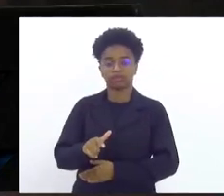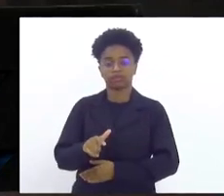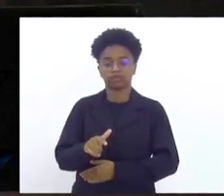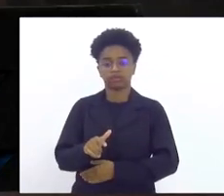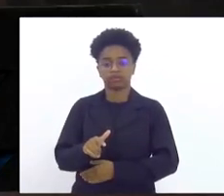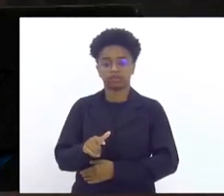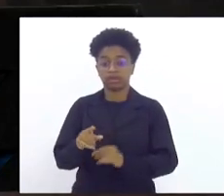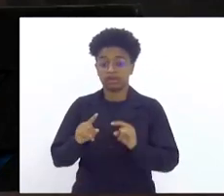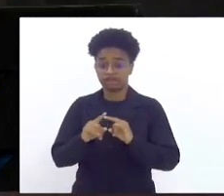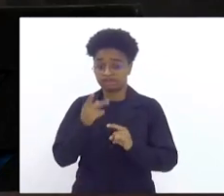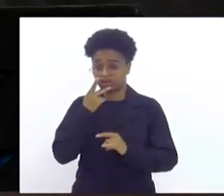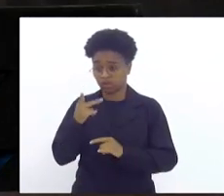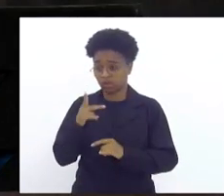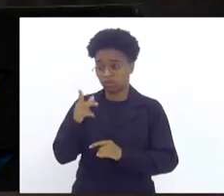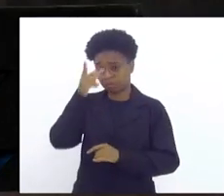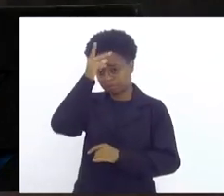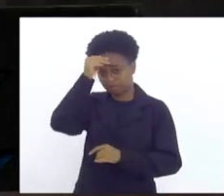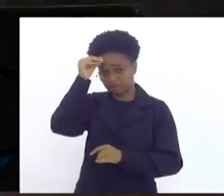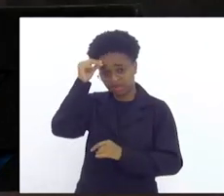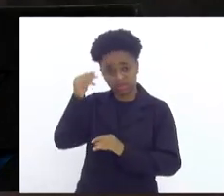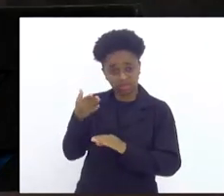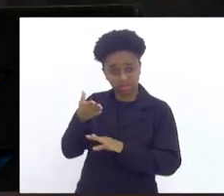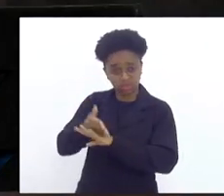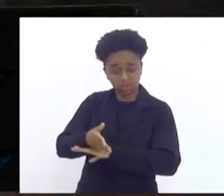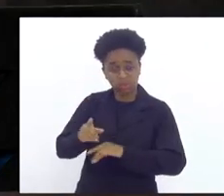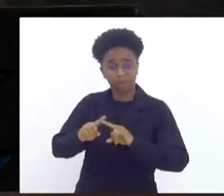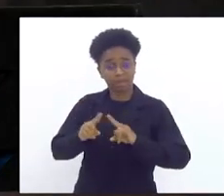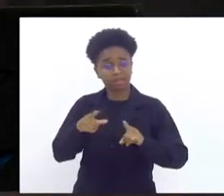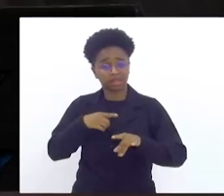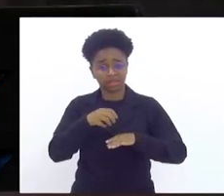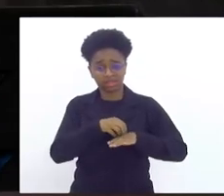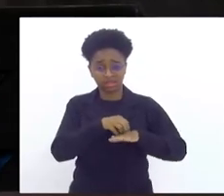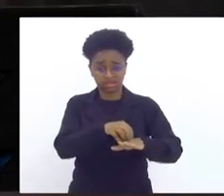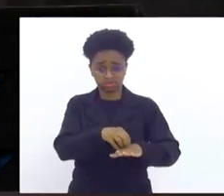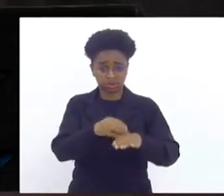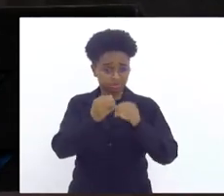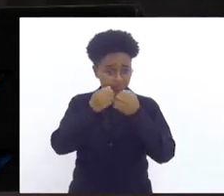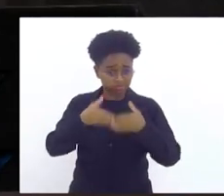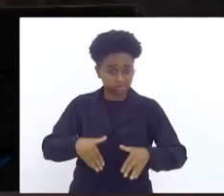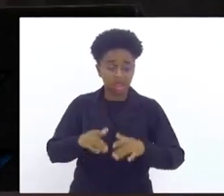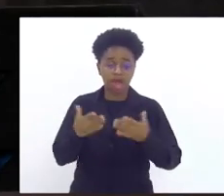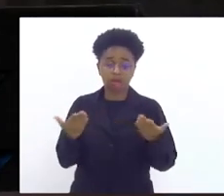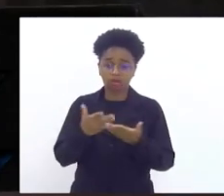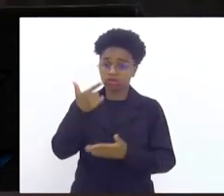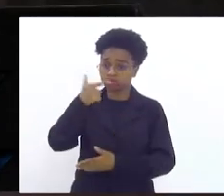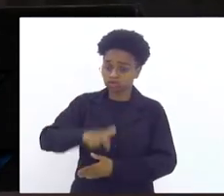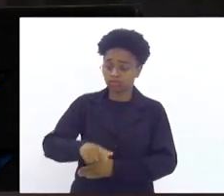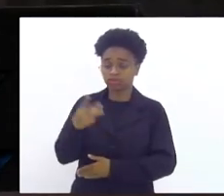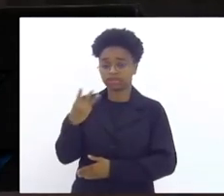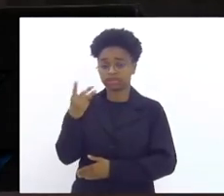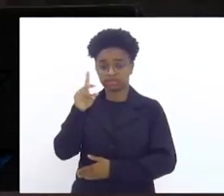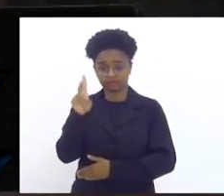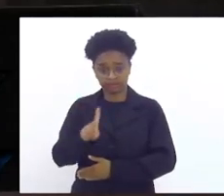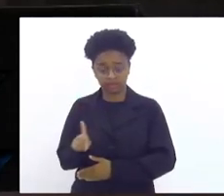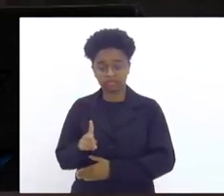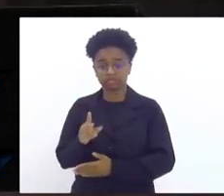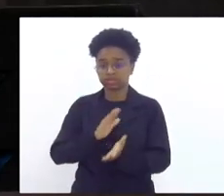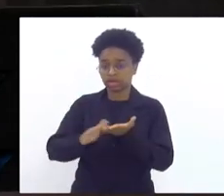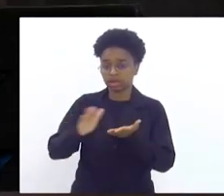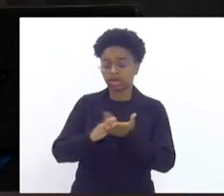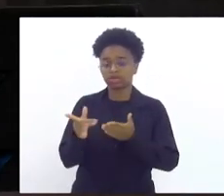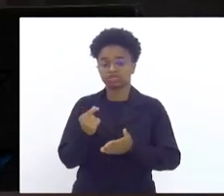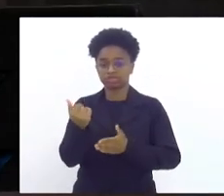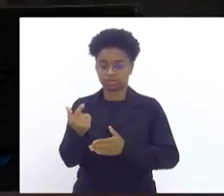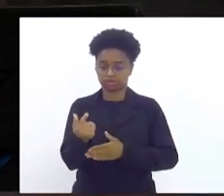satanizou o prefeito que entrou por conta de um transporte decadente e agora pela terceira vez está gastando o nosso dinheiro no modelo equivocado